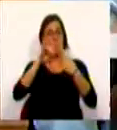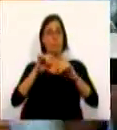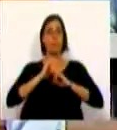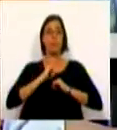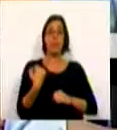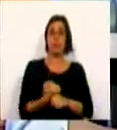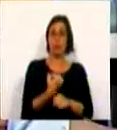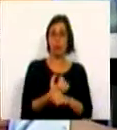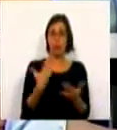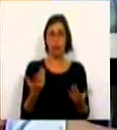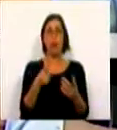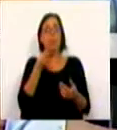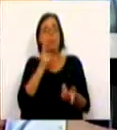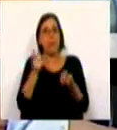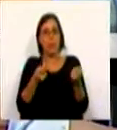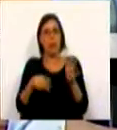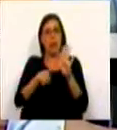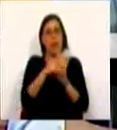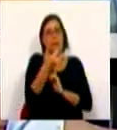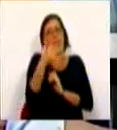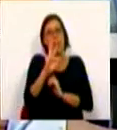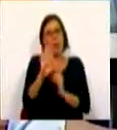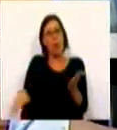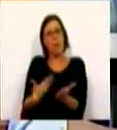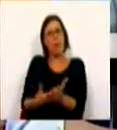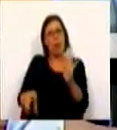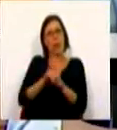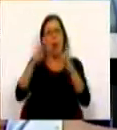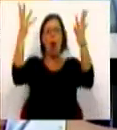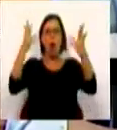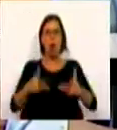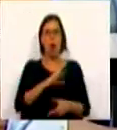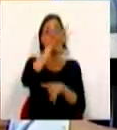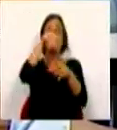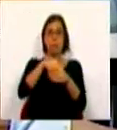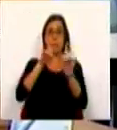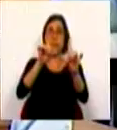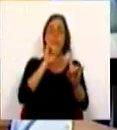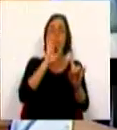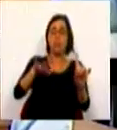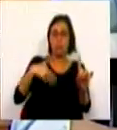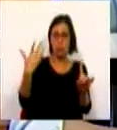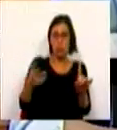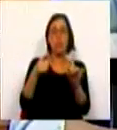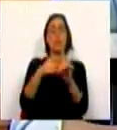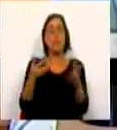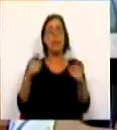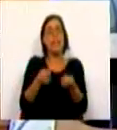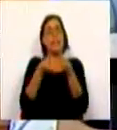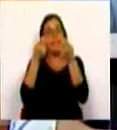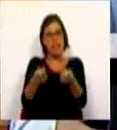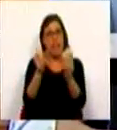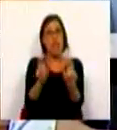nossos funcionários e dirigentes. O artigo 24º da proposta de lei do orçamento inclui ainda a possibilidade de incentivos